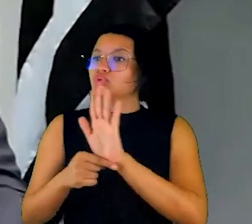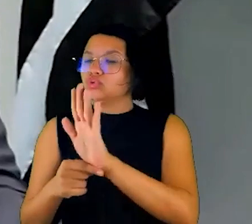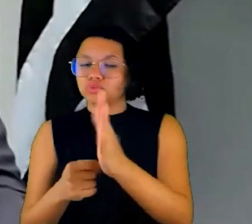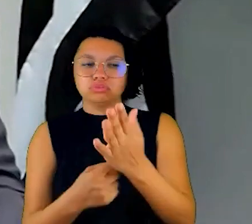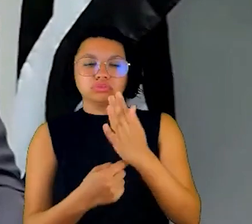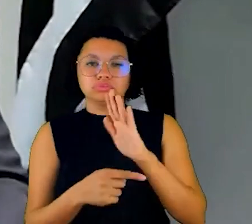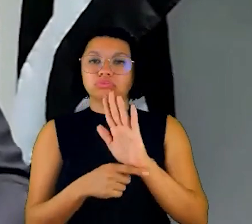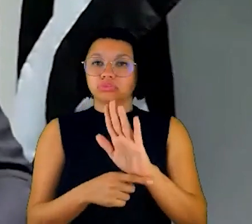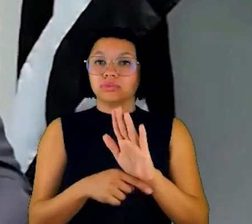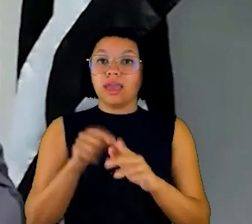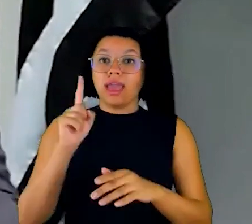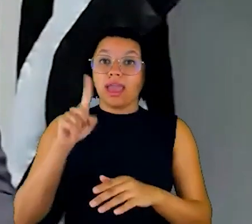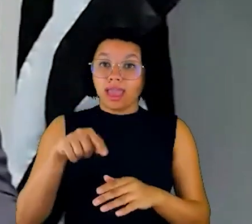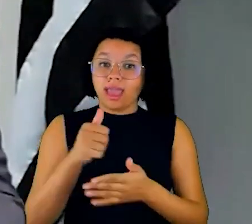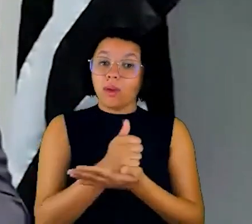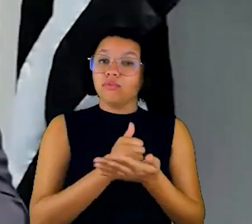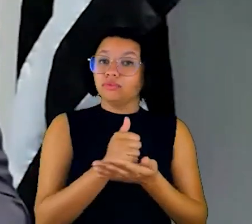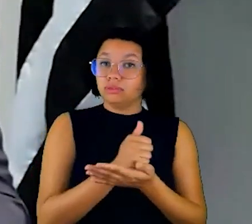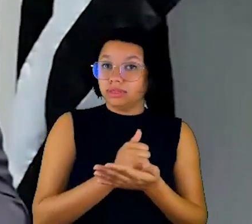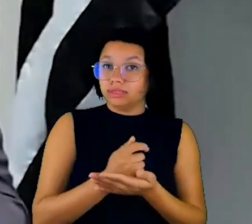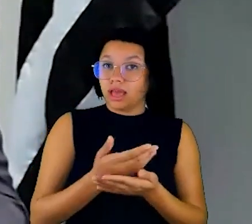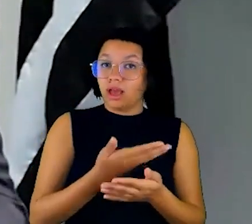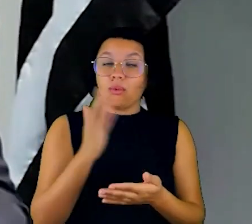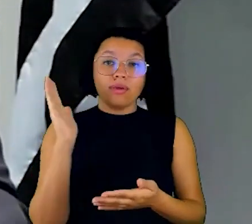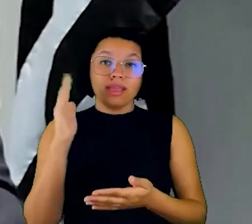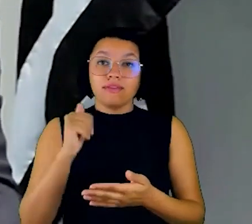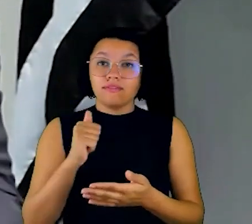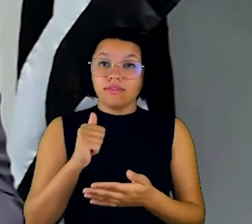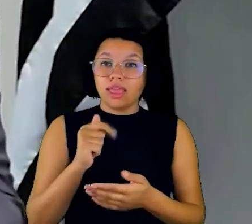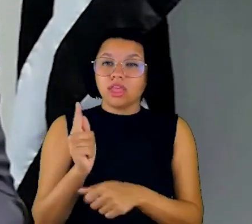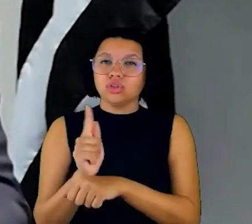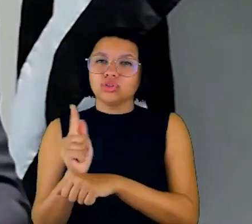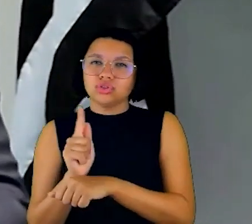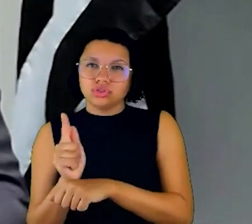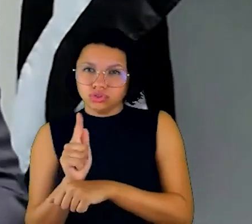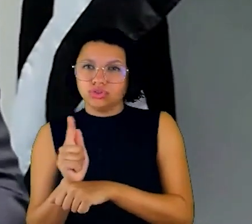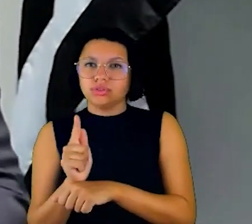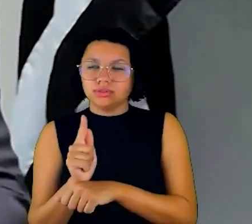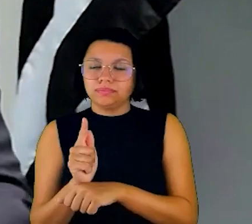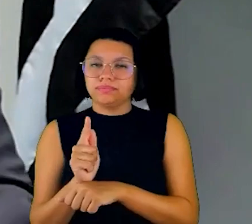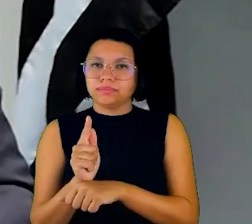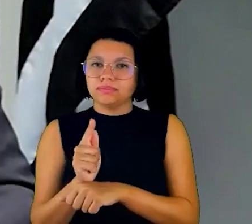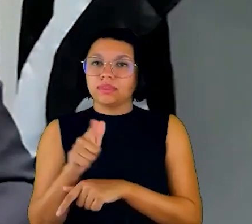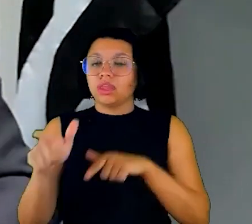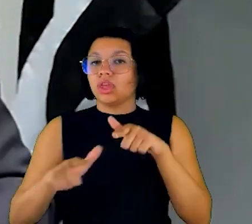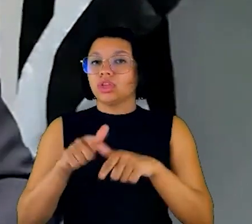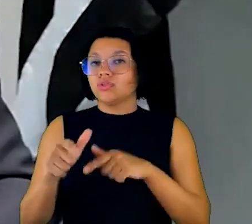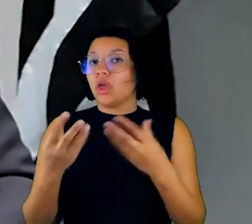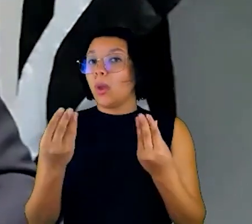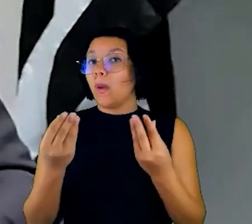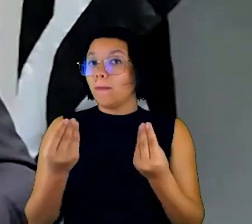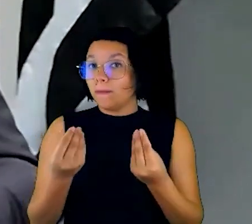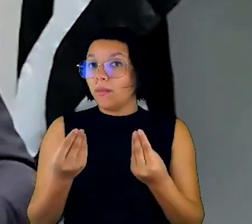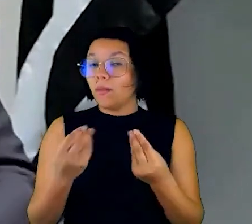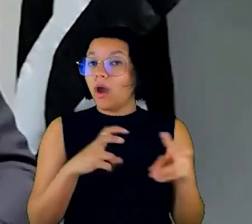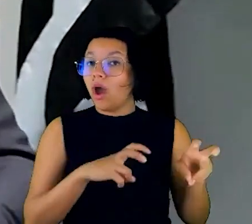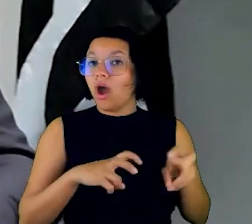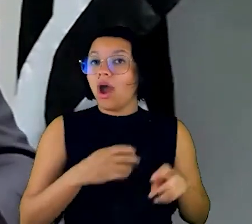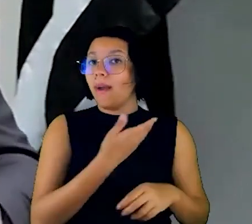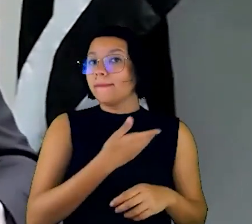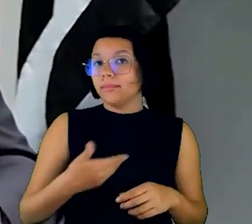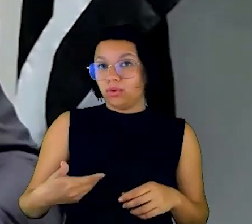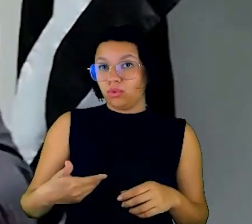das diretivas que vem governando a atividade de muitas fazendas públicas.